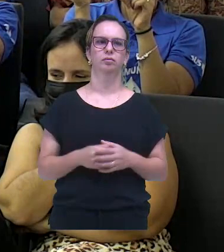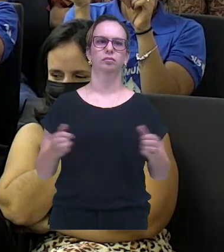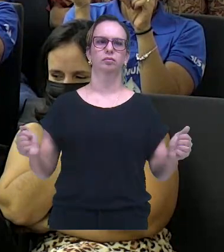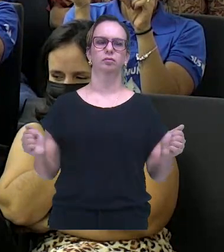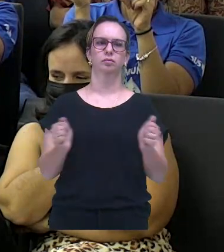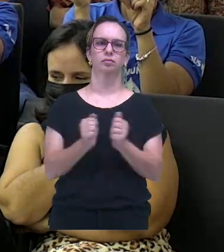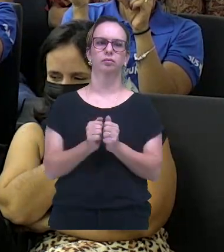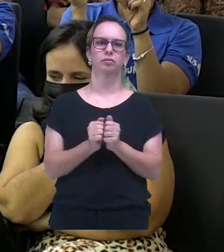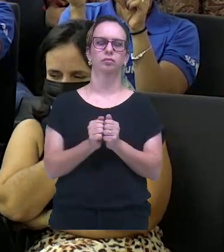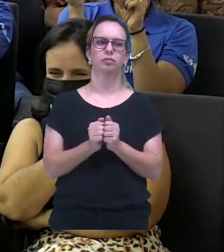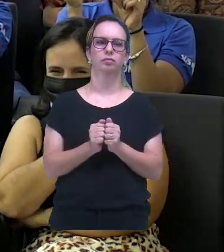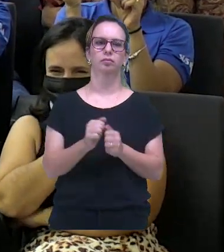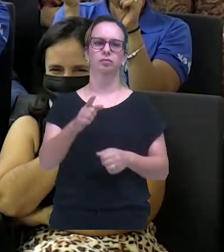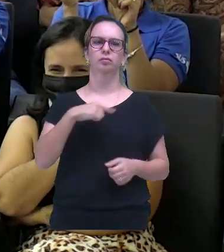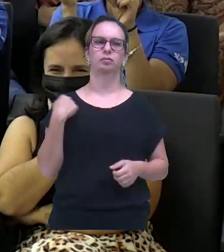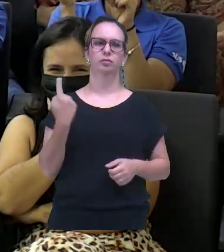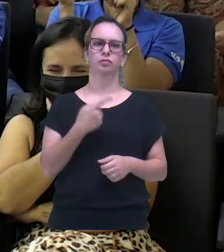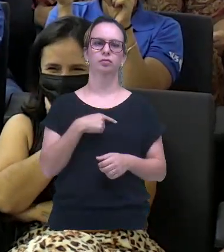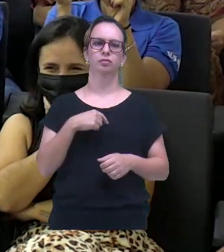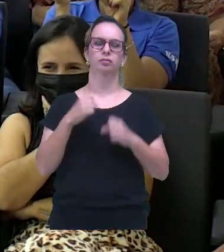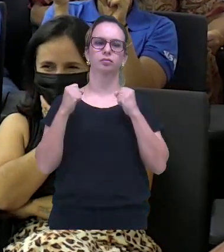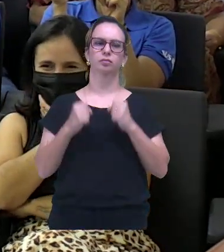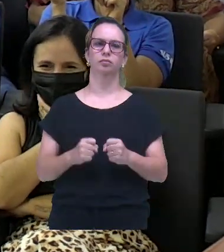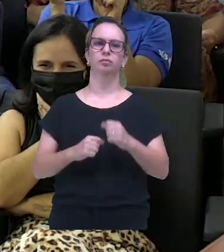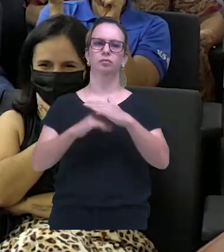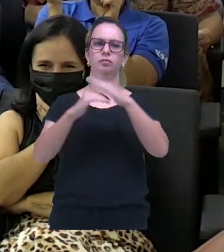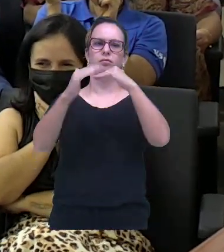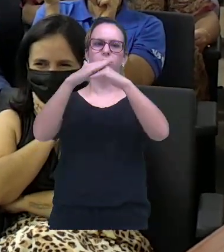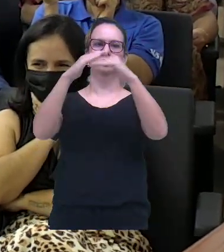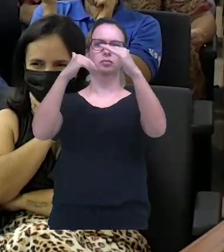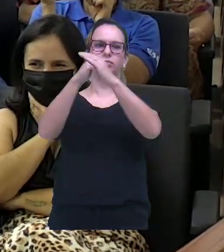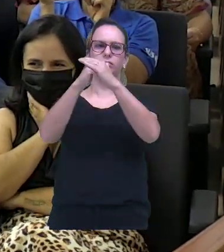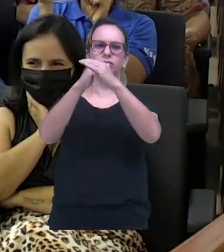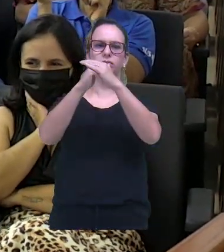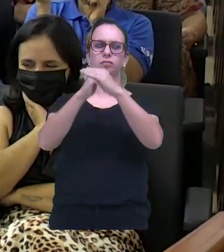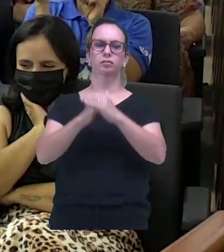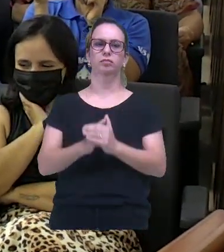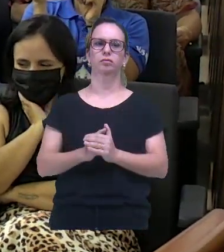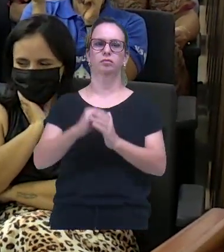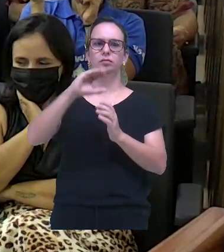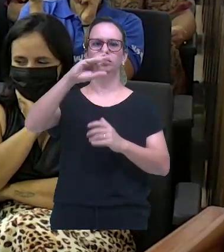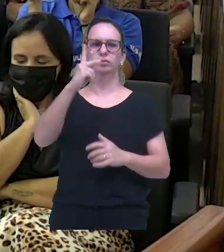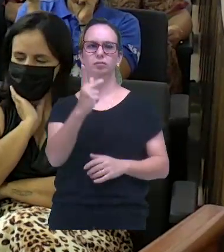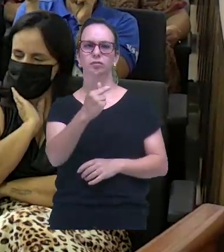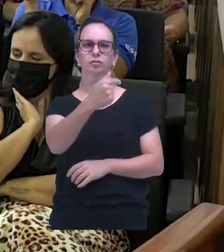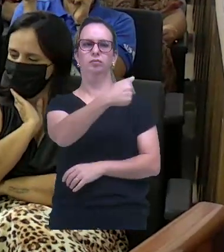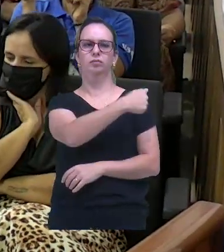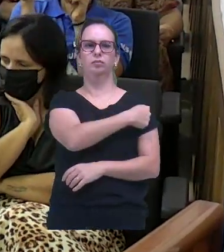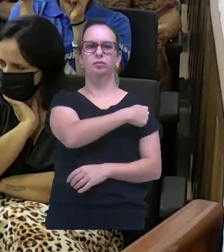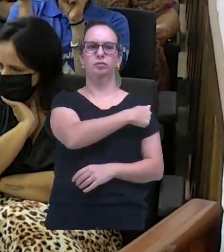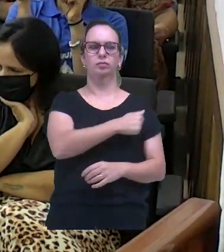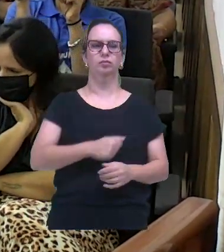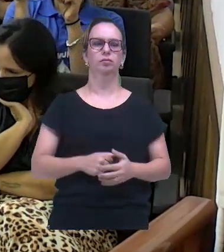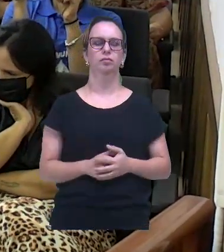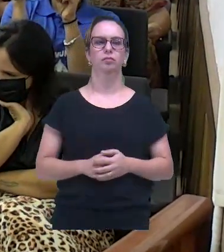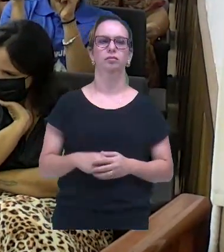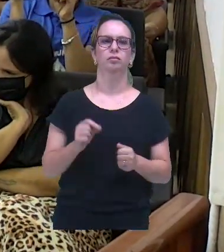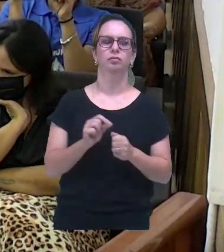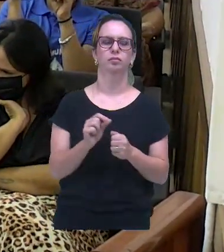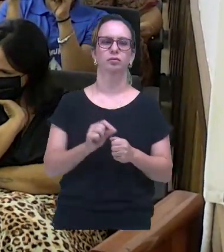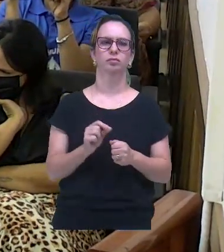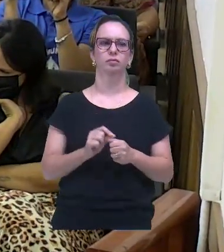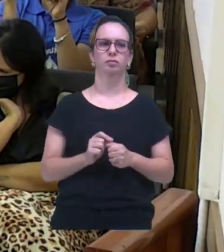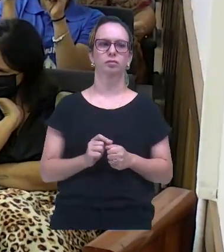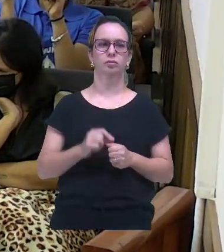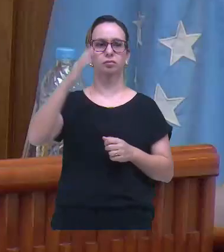Juntos, nós pudemos construir uma campanha de vacinação que, além de efetiva, contou com a criatividade de